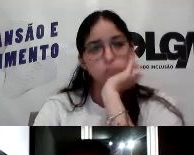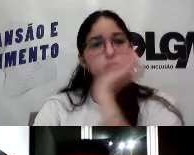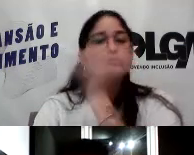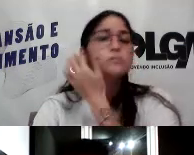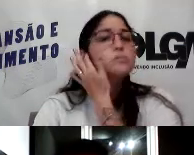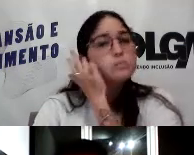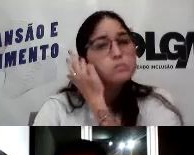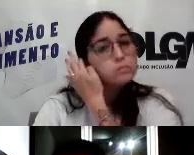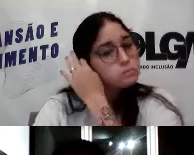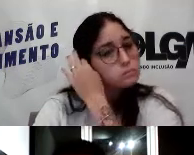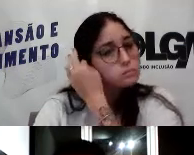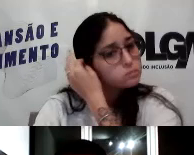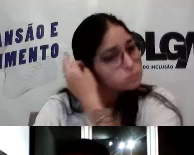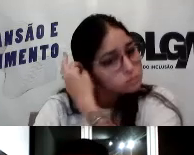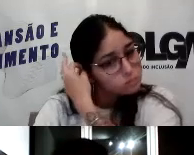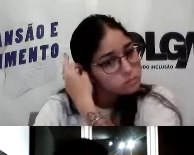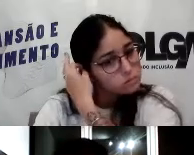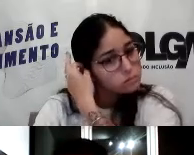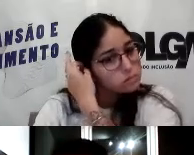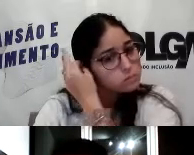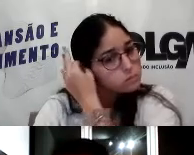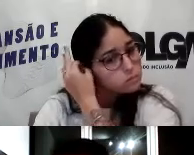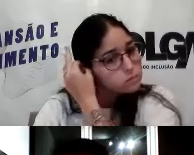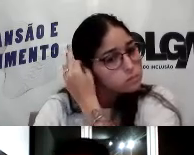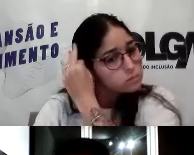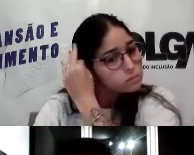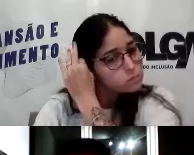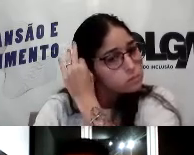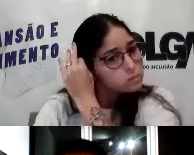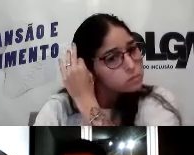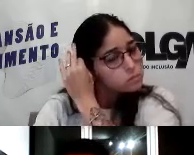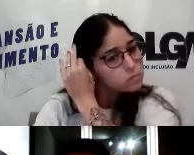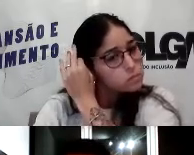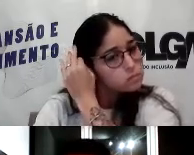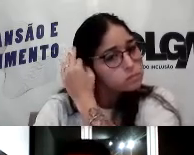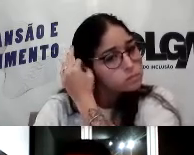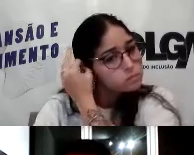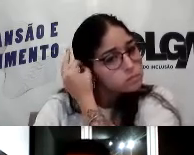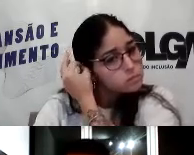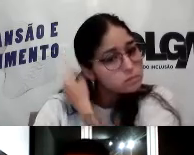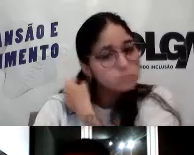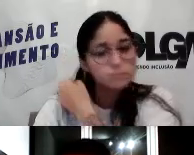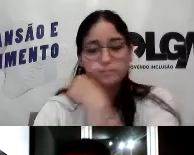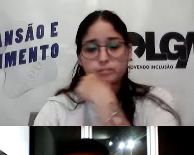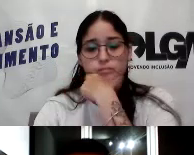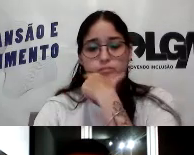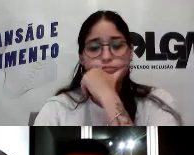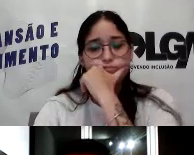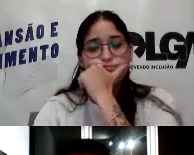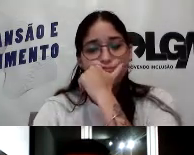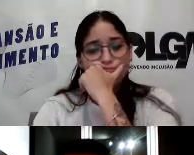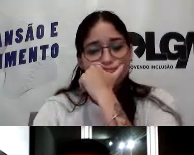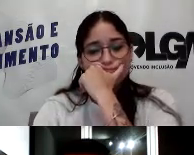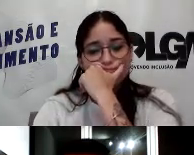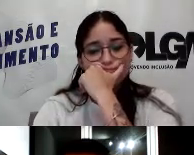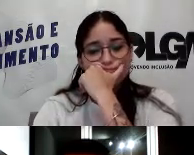do fenótipo, mas que não tinha nada preocupante, ele foi resgatar as informações lá do pré-natal, já tinha um ecocardiograma